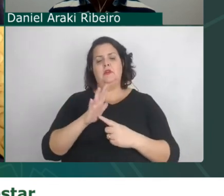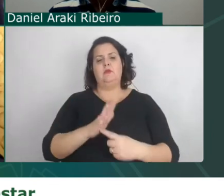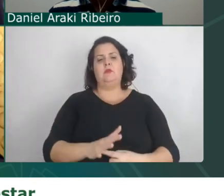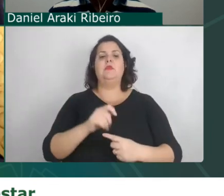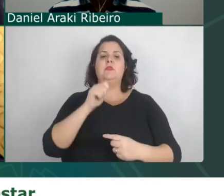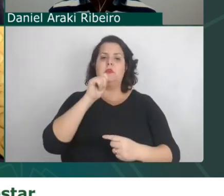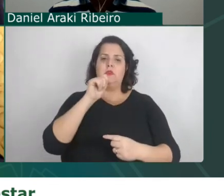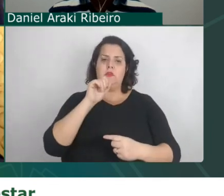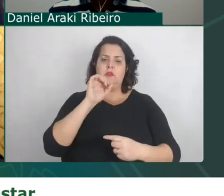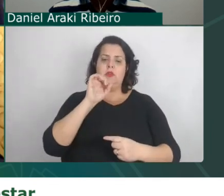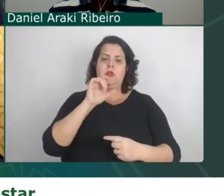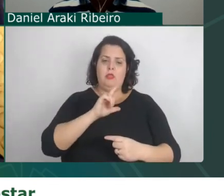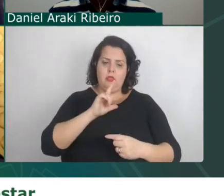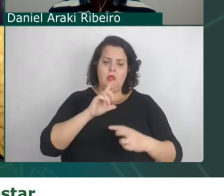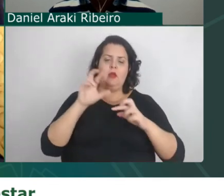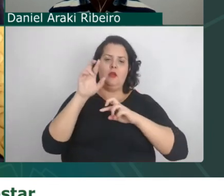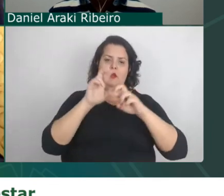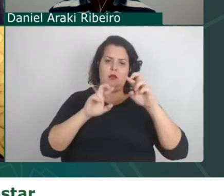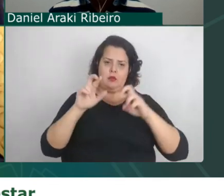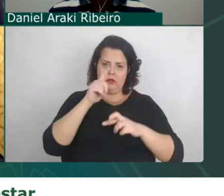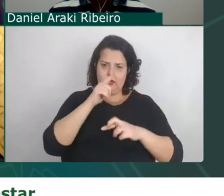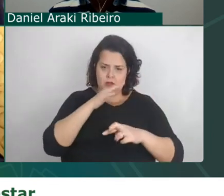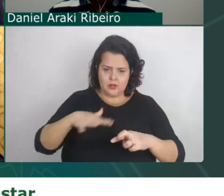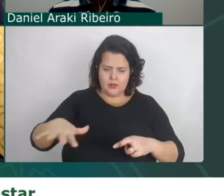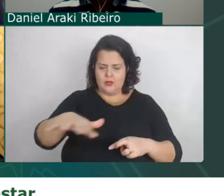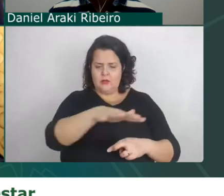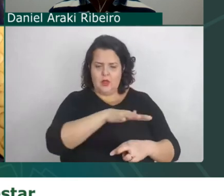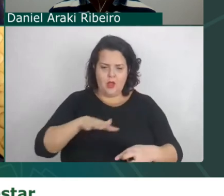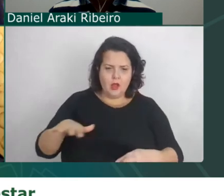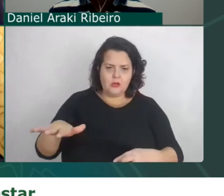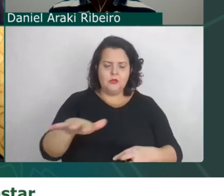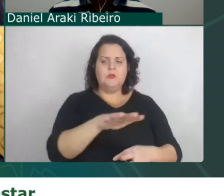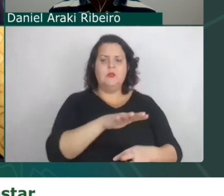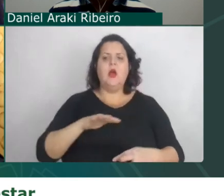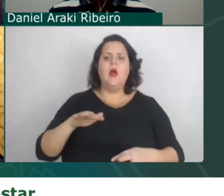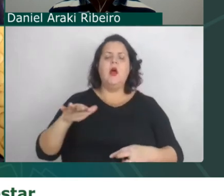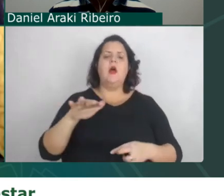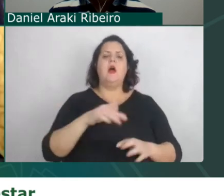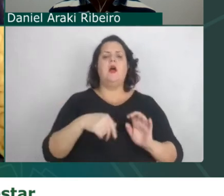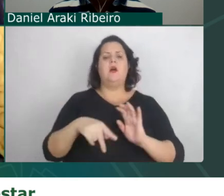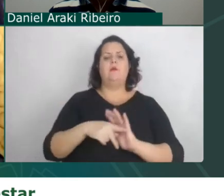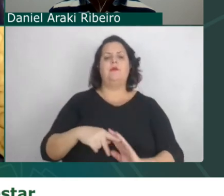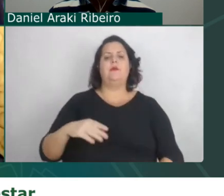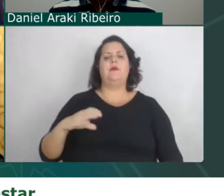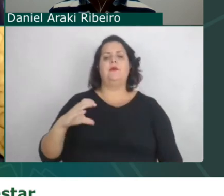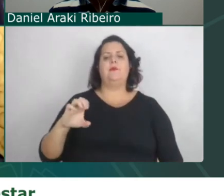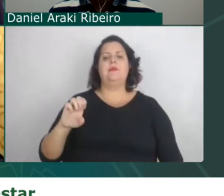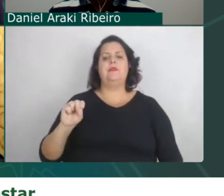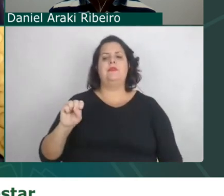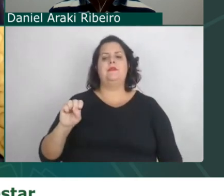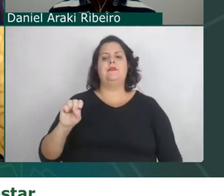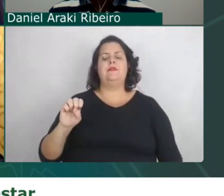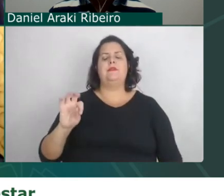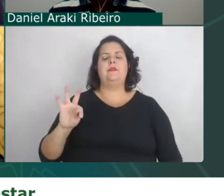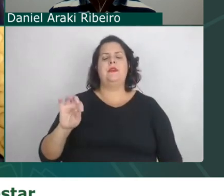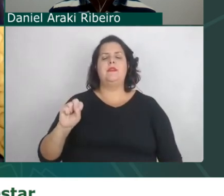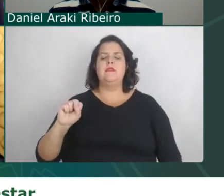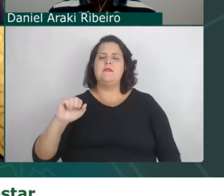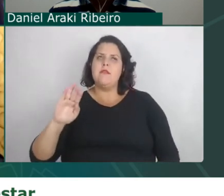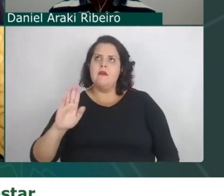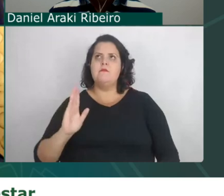monitoramento na água costeira, que essa TEBS já faz, né, você mencionou, com uma substância, a gente